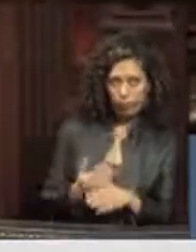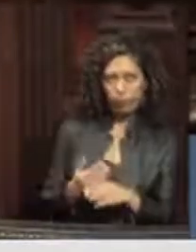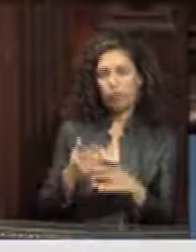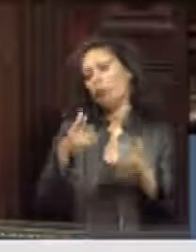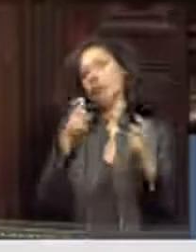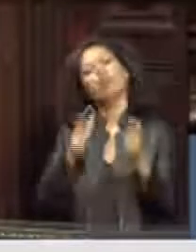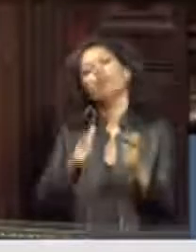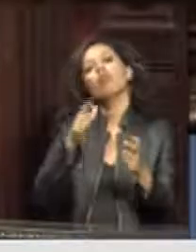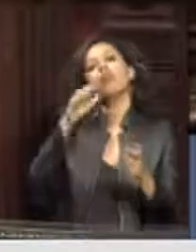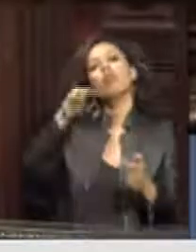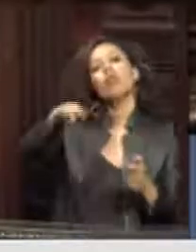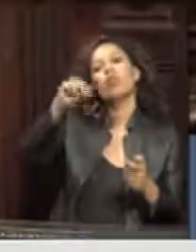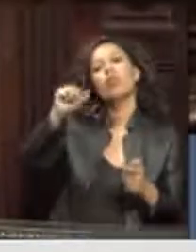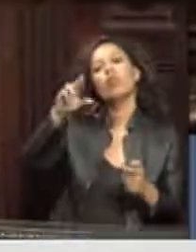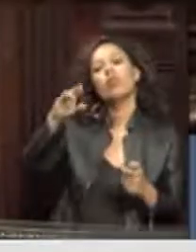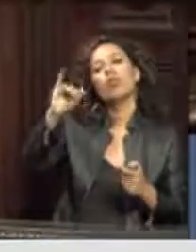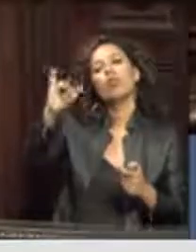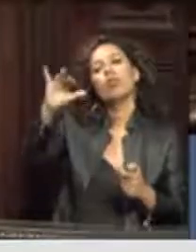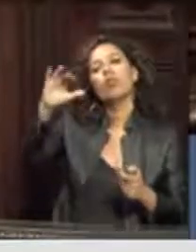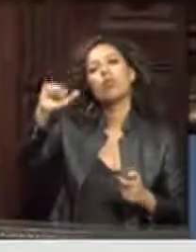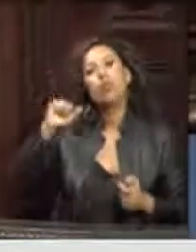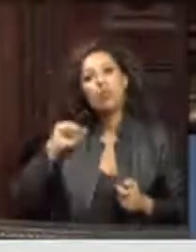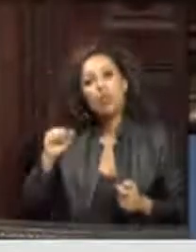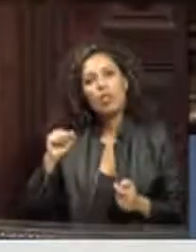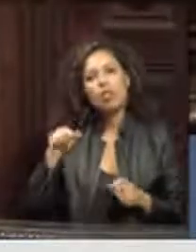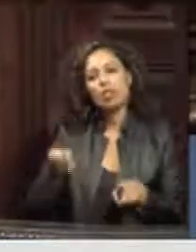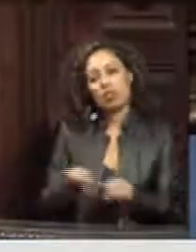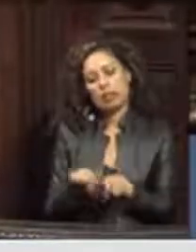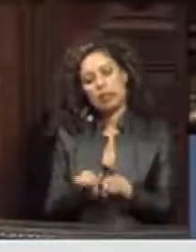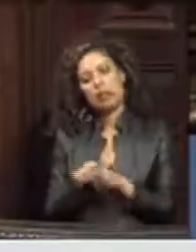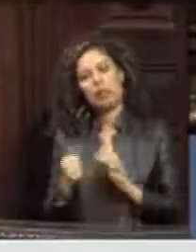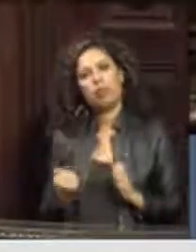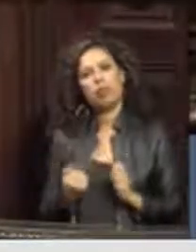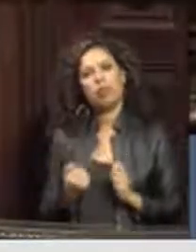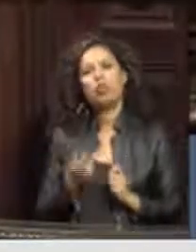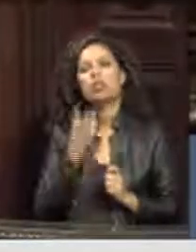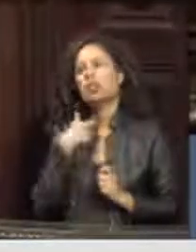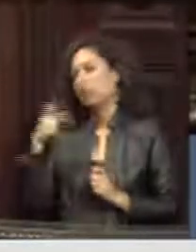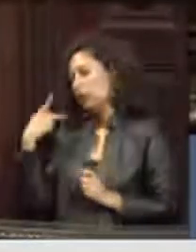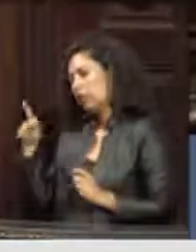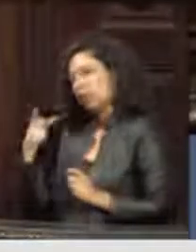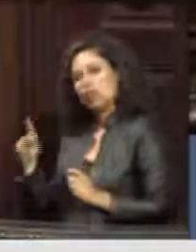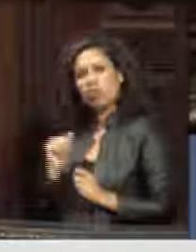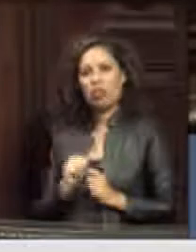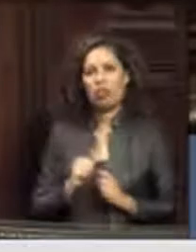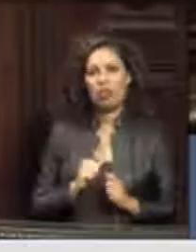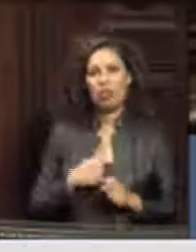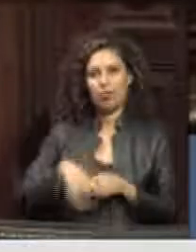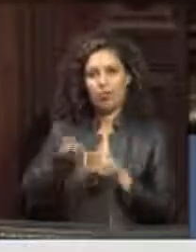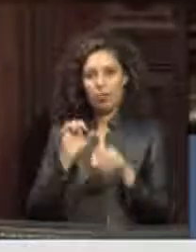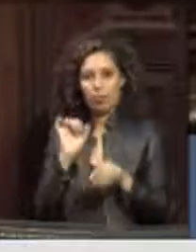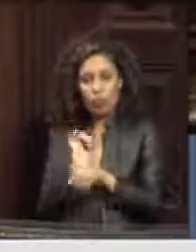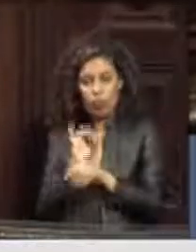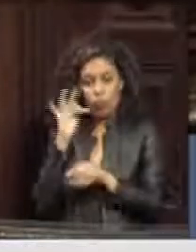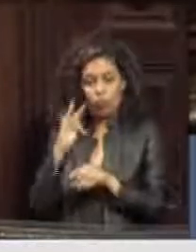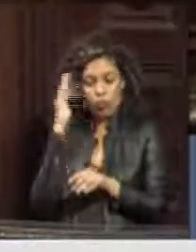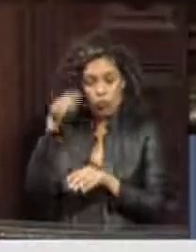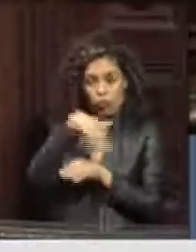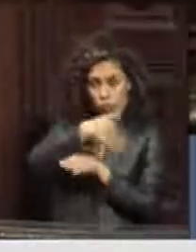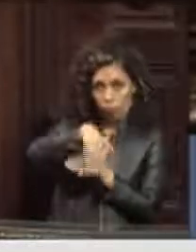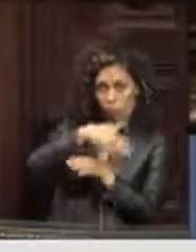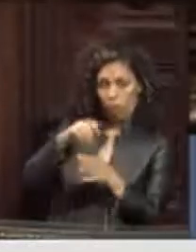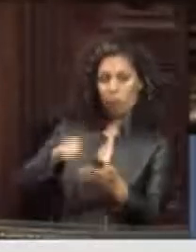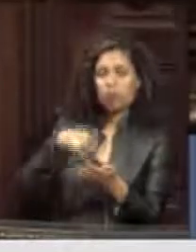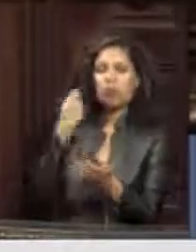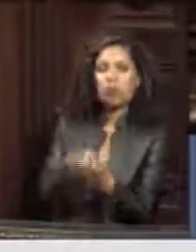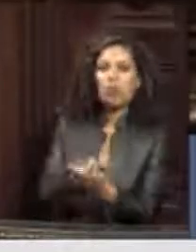aí, o grande filão dessa história, que é entre os municípios de Rio das Ostras e Macaé, e a ligação